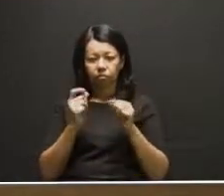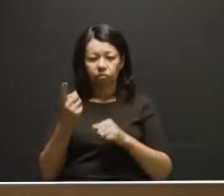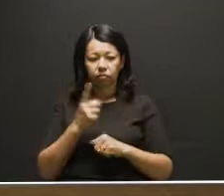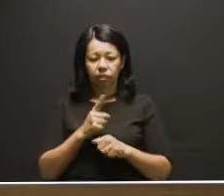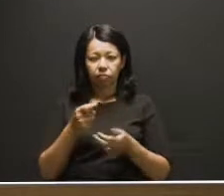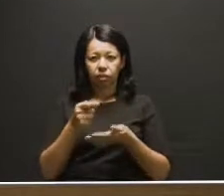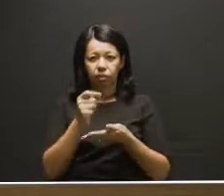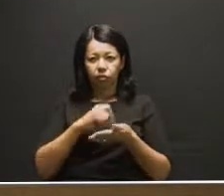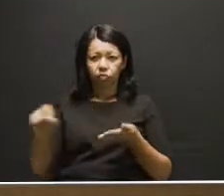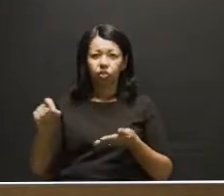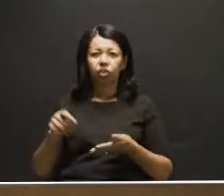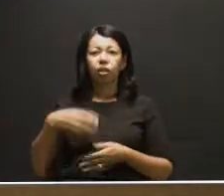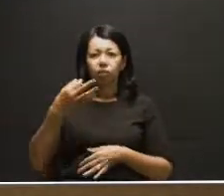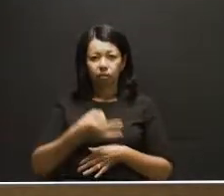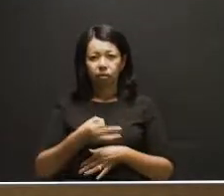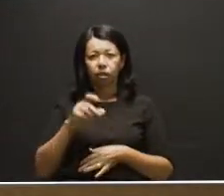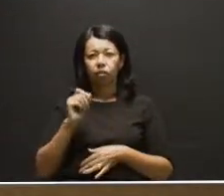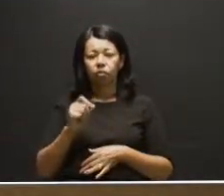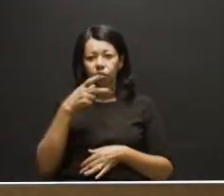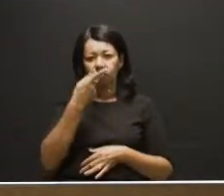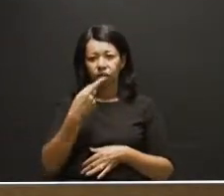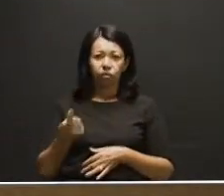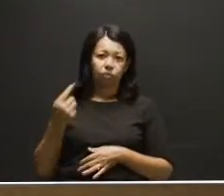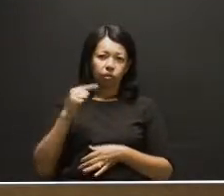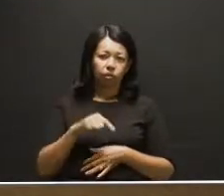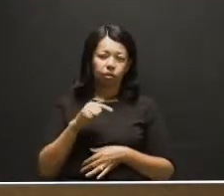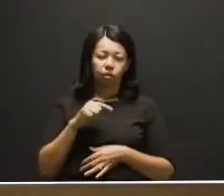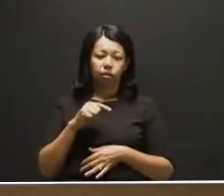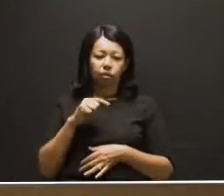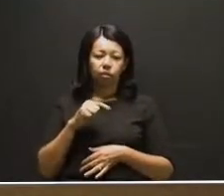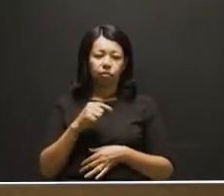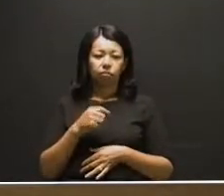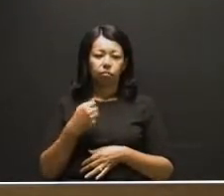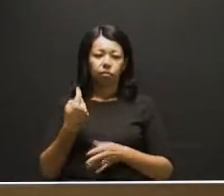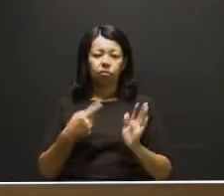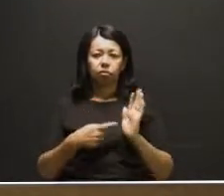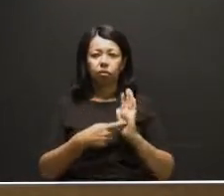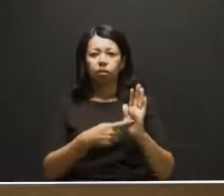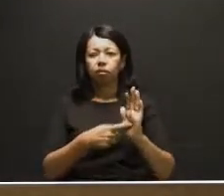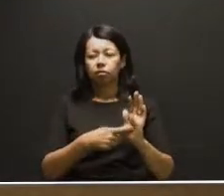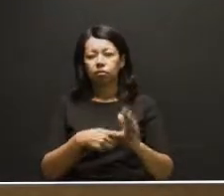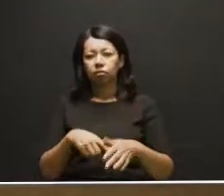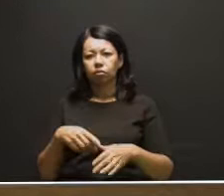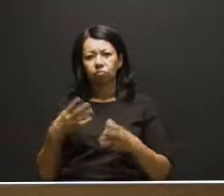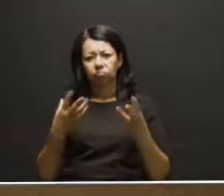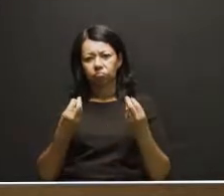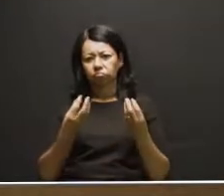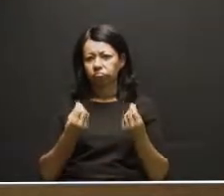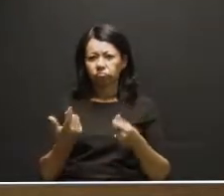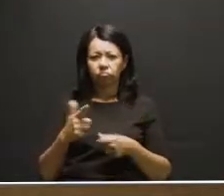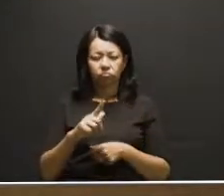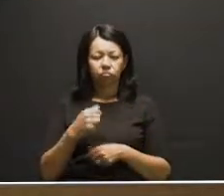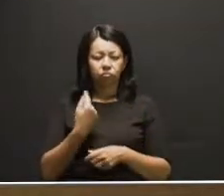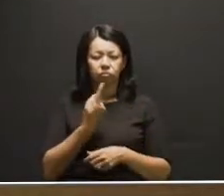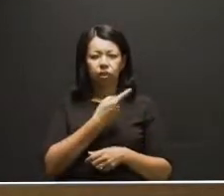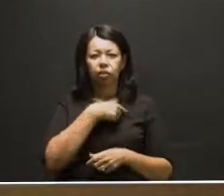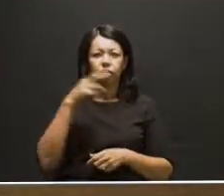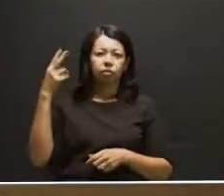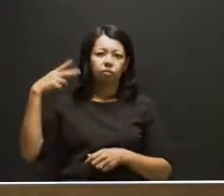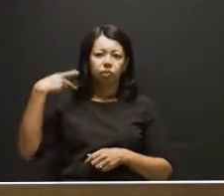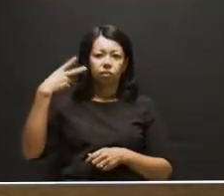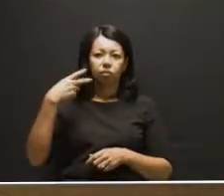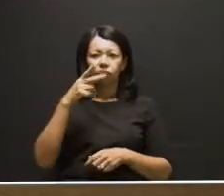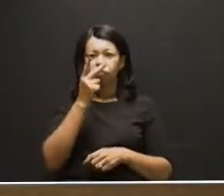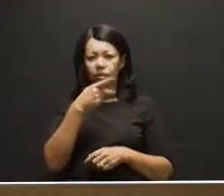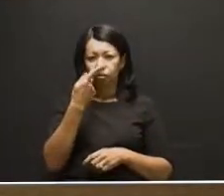corrigir aquilo que ele falou que é nas nossas indicações são várias indicações que nós vereadores